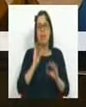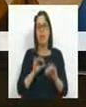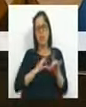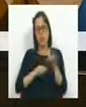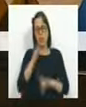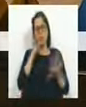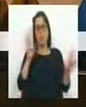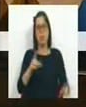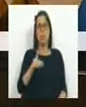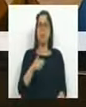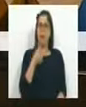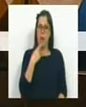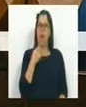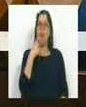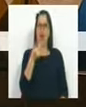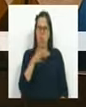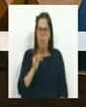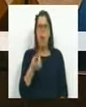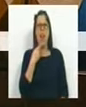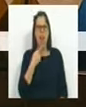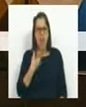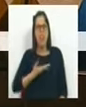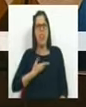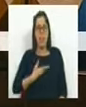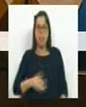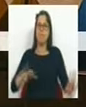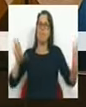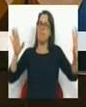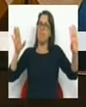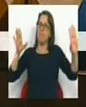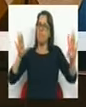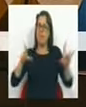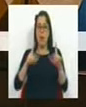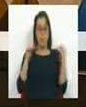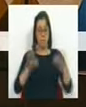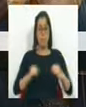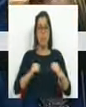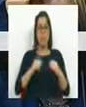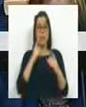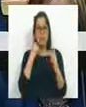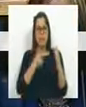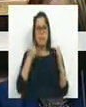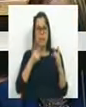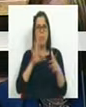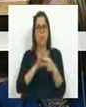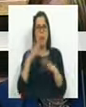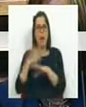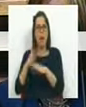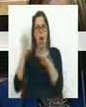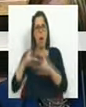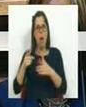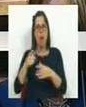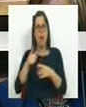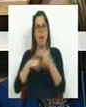Sr. Deputado, haja de coro. O PS falar de dívidas, haja de coro. É que o Morando teve que ser revisto porque havia desorçamentação